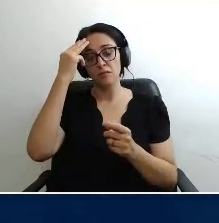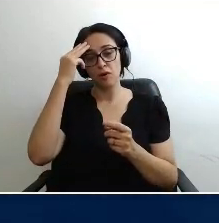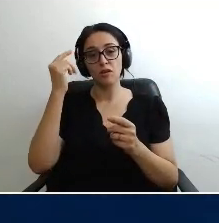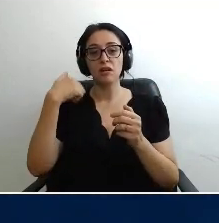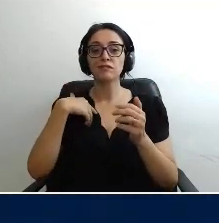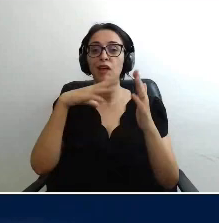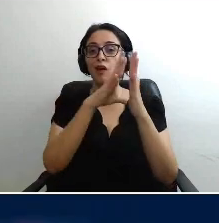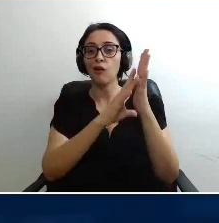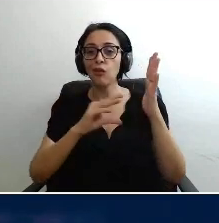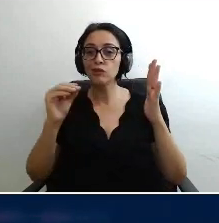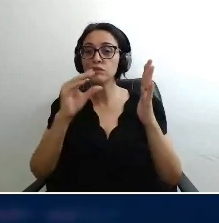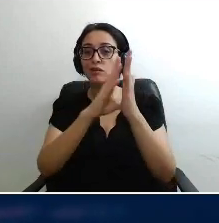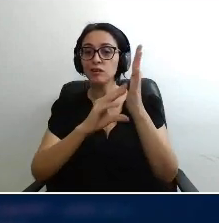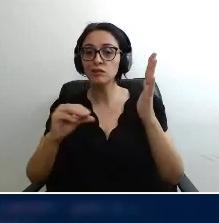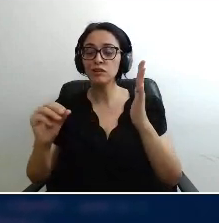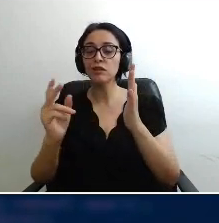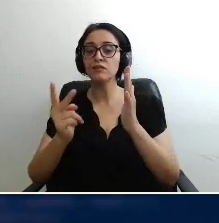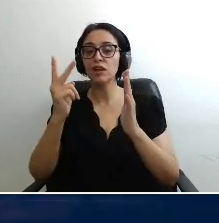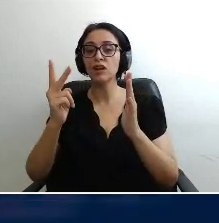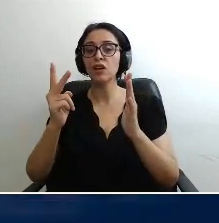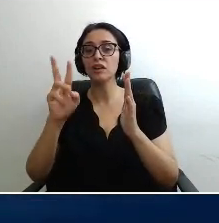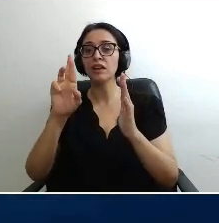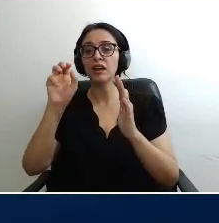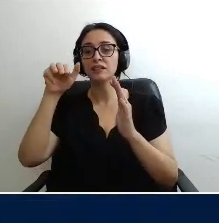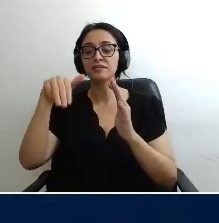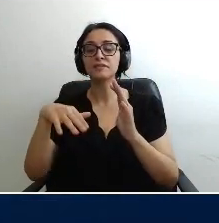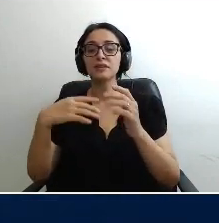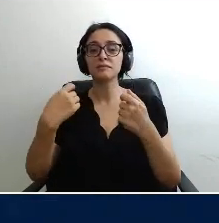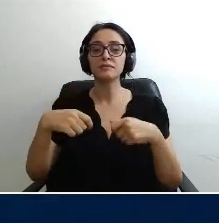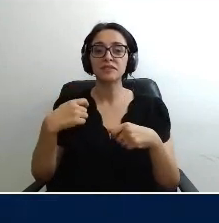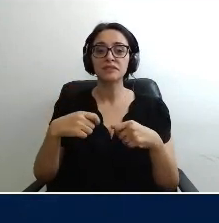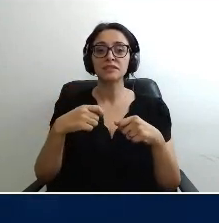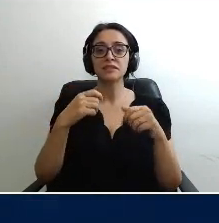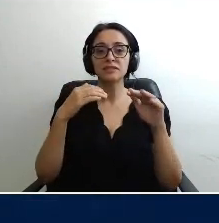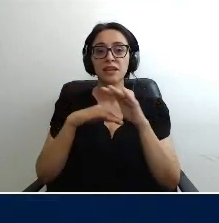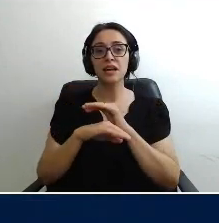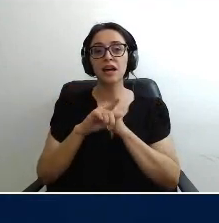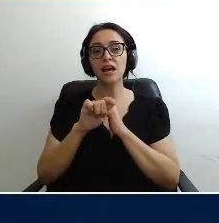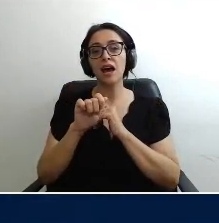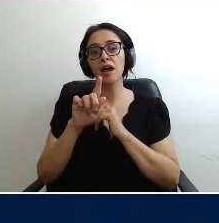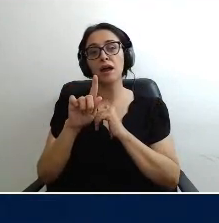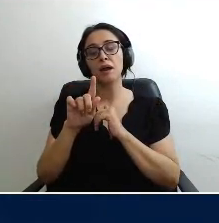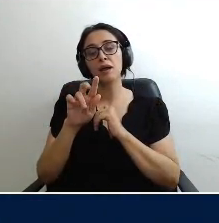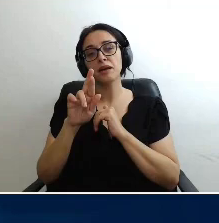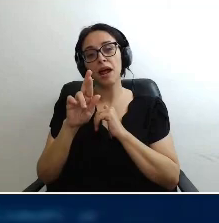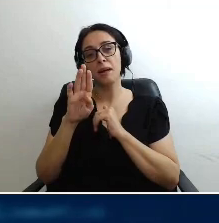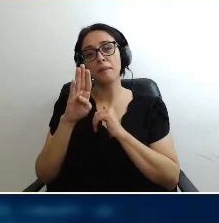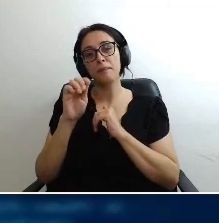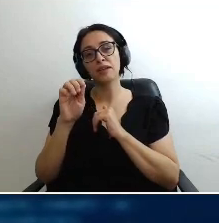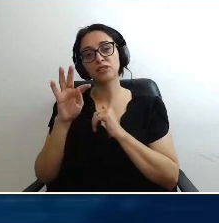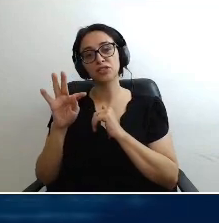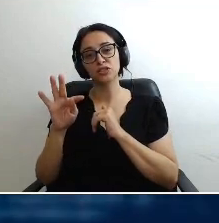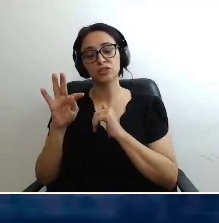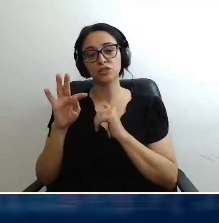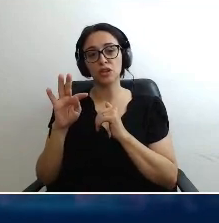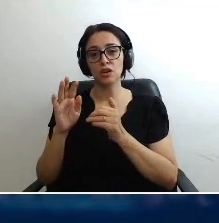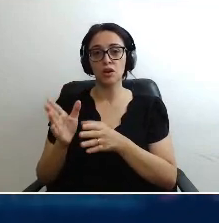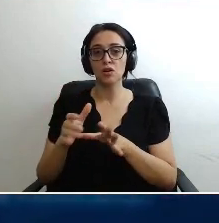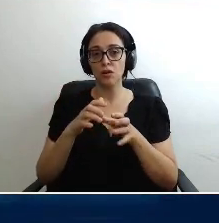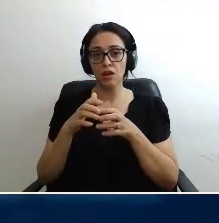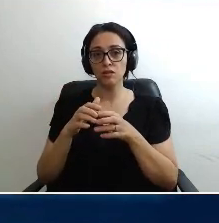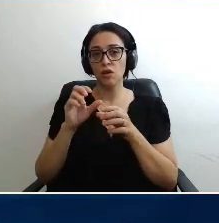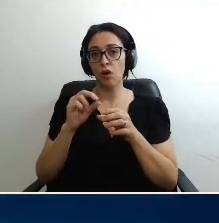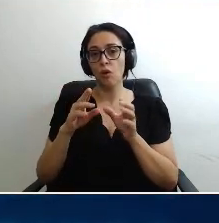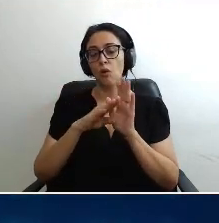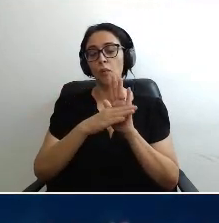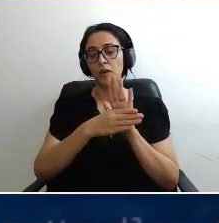clonando e colocando valores novos na sua RAM, você tem que ter um garbage collector muito bom na sua runtime, na sua VM, ou um compilador muito bom, tipo o de